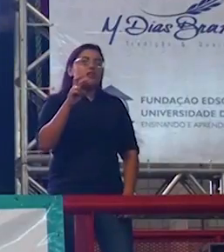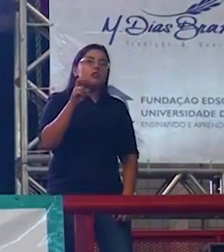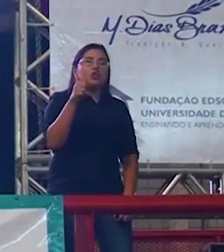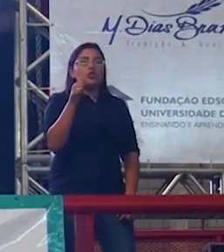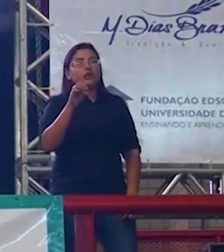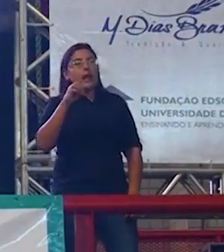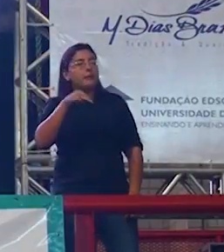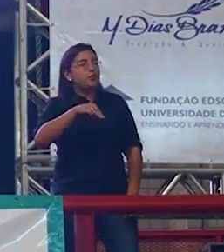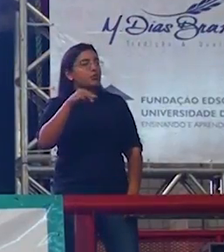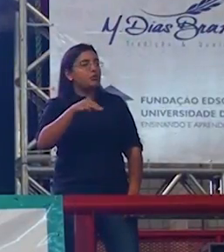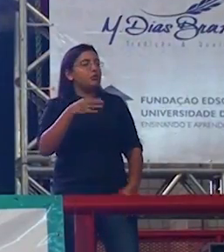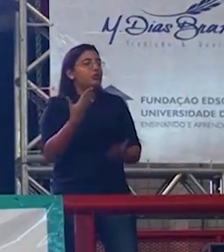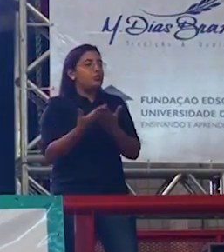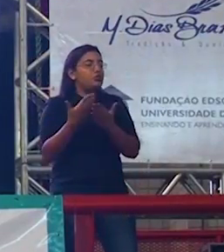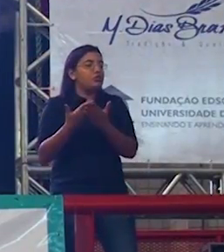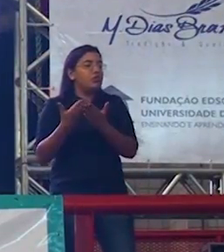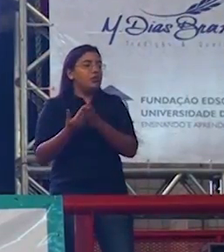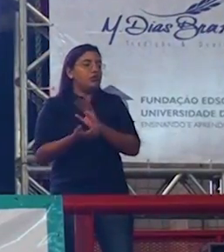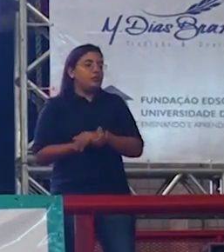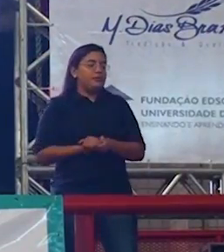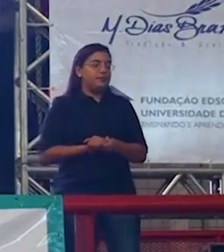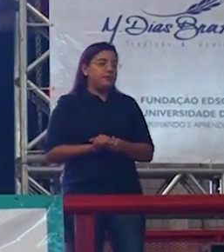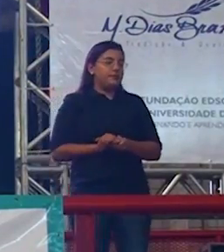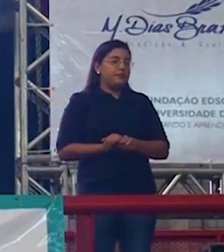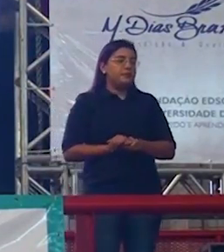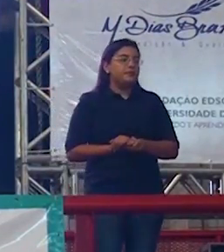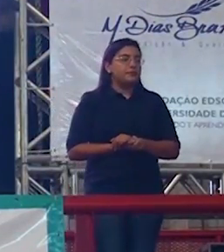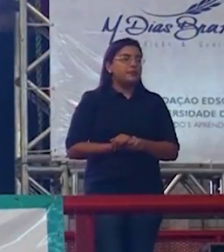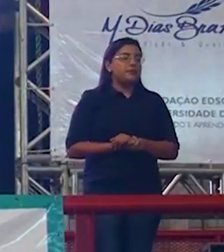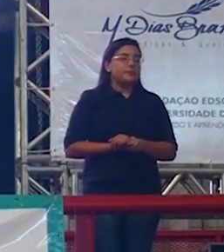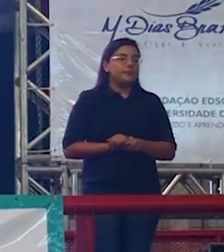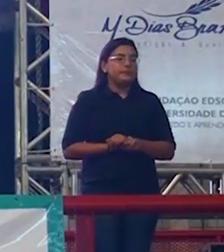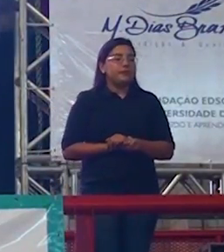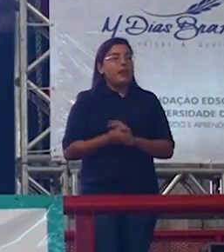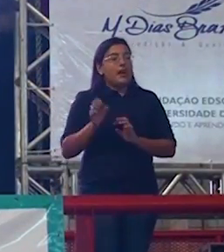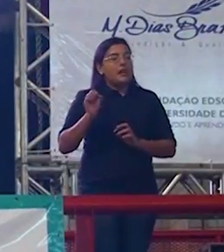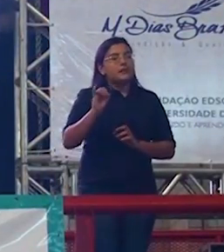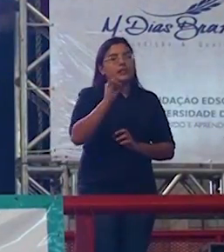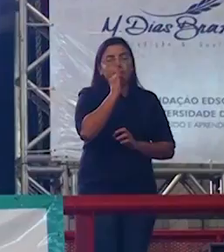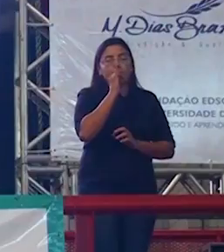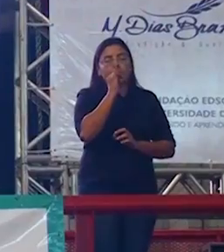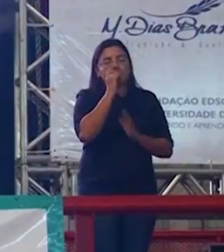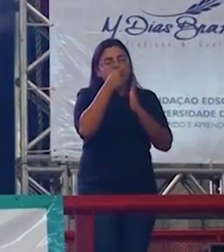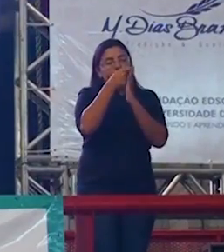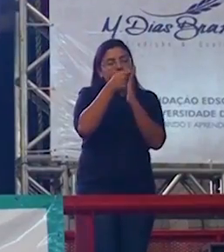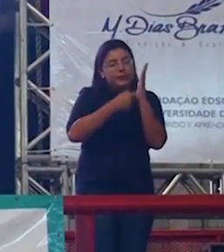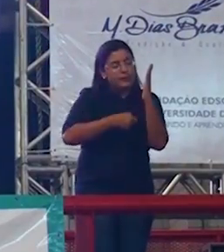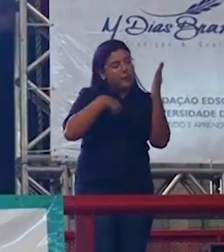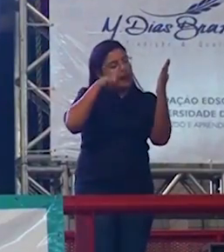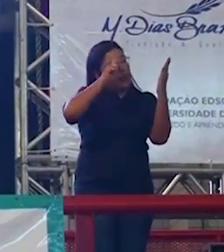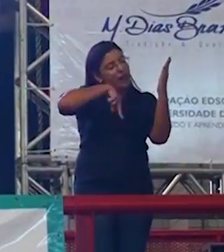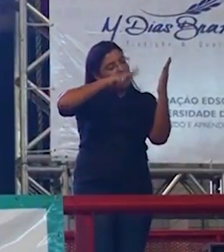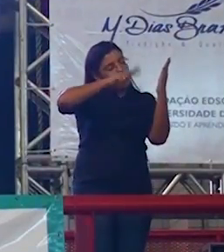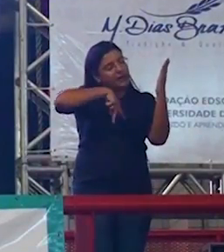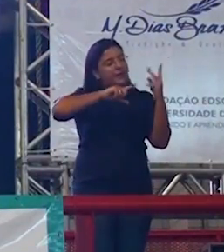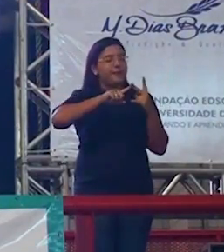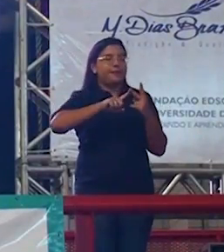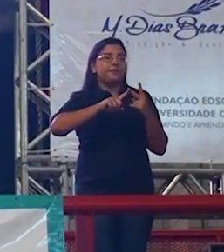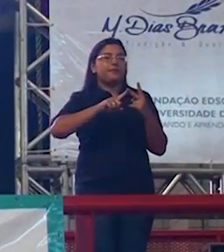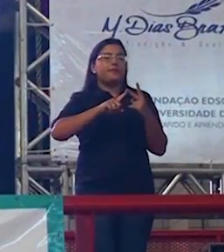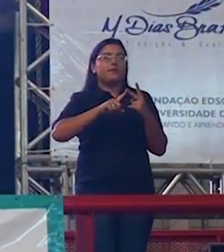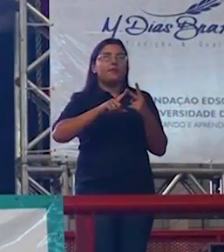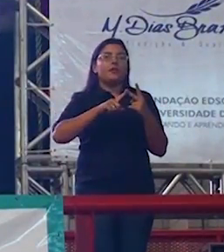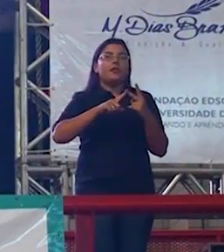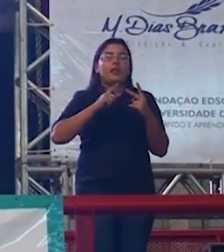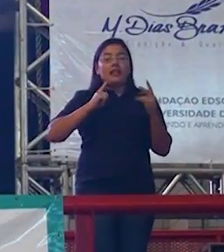10 minutinhos. É só dar uma olhada rápida. Se você tem um resumo, dá uma olhada no resumo. Se tem lá